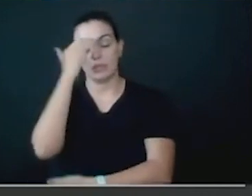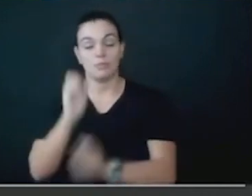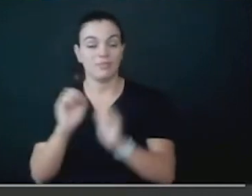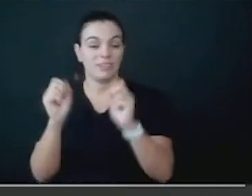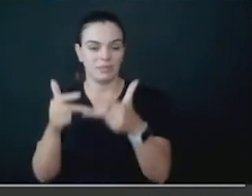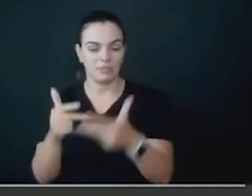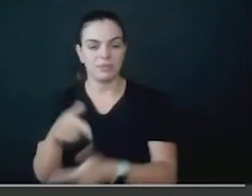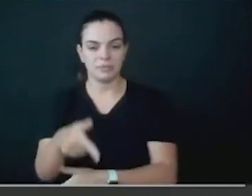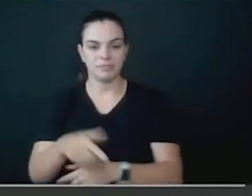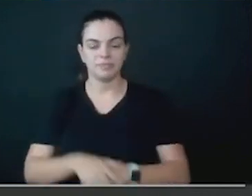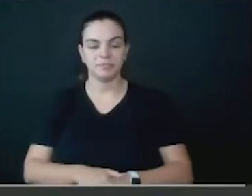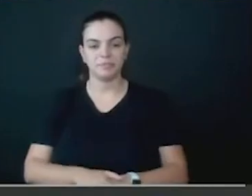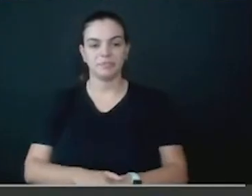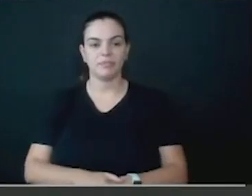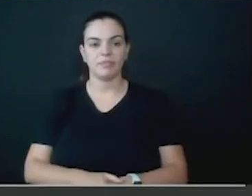adiante.